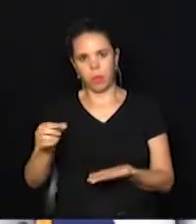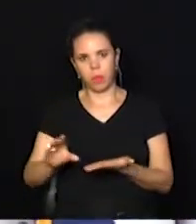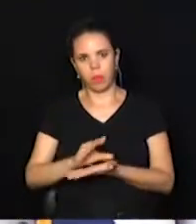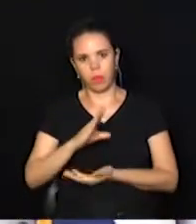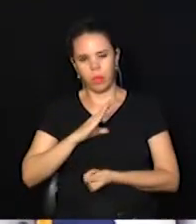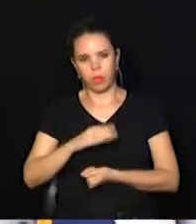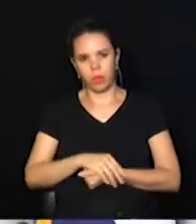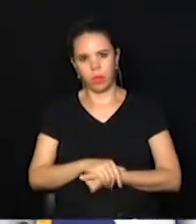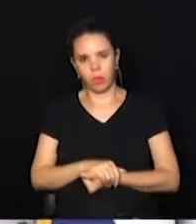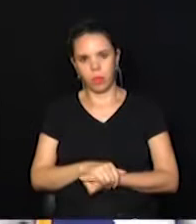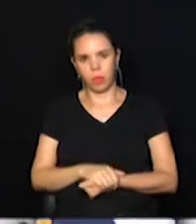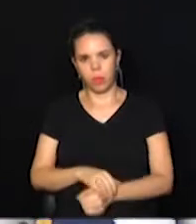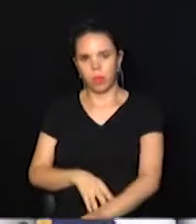cidade,